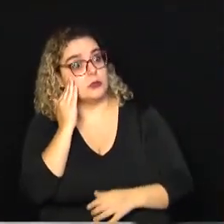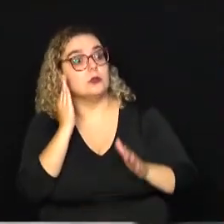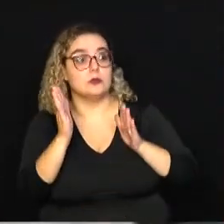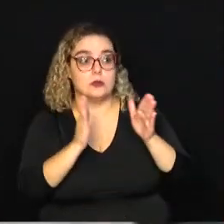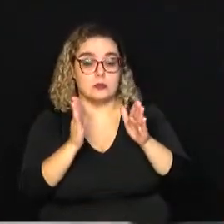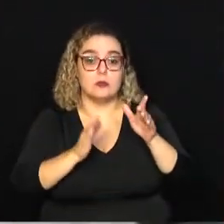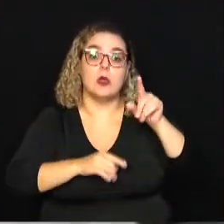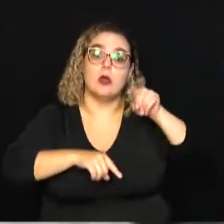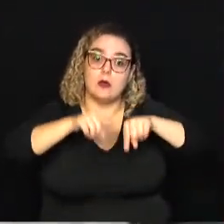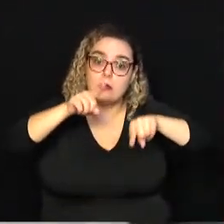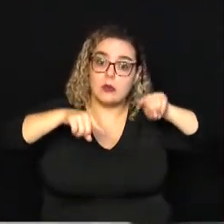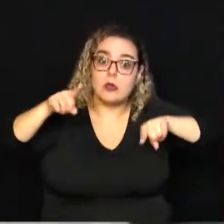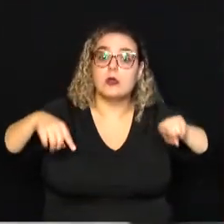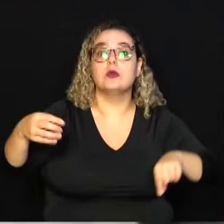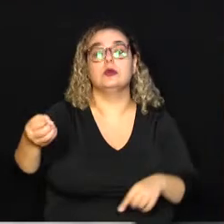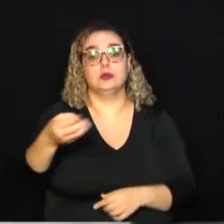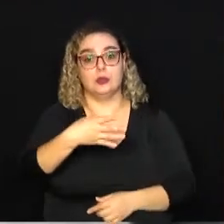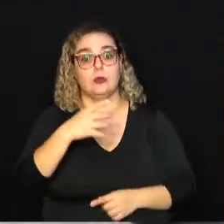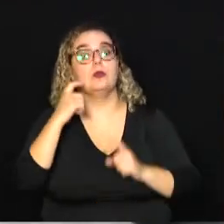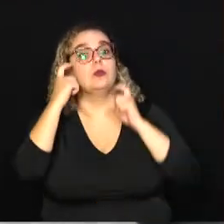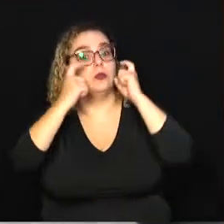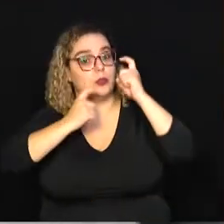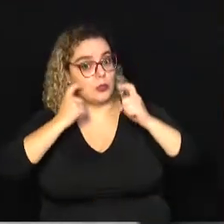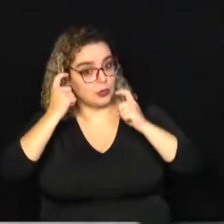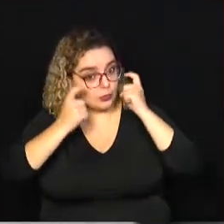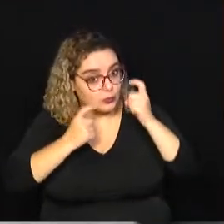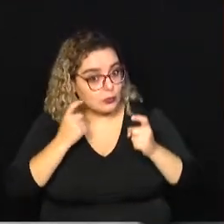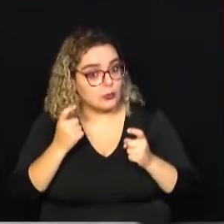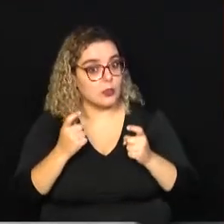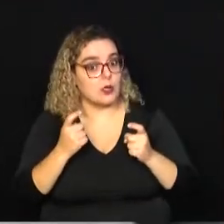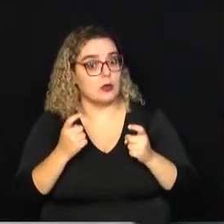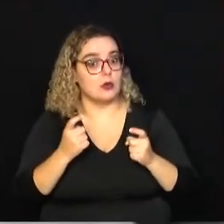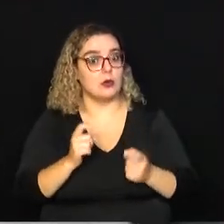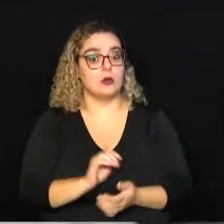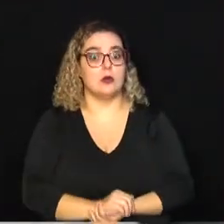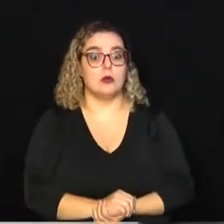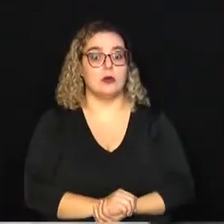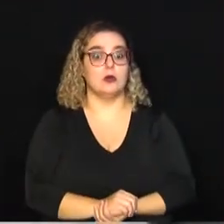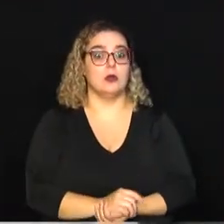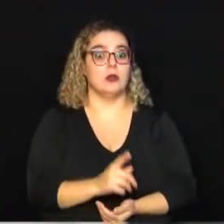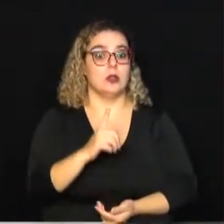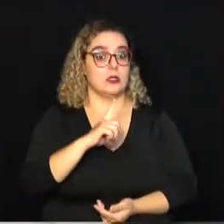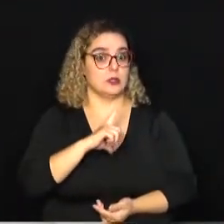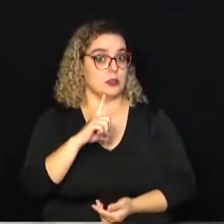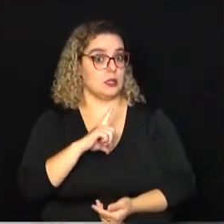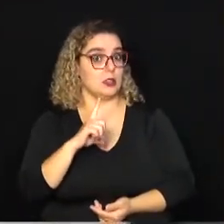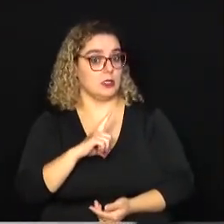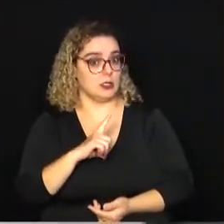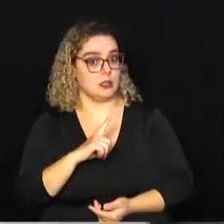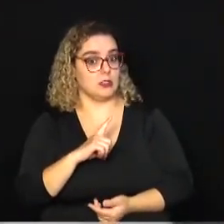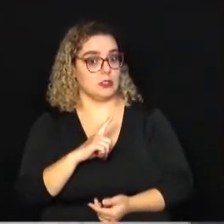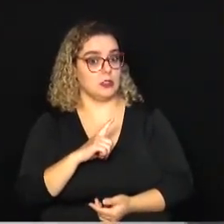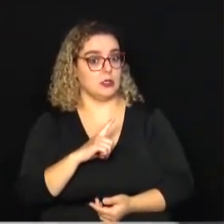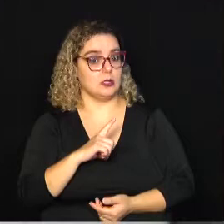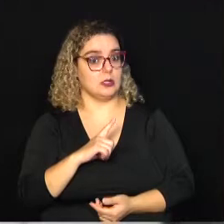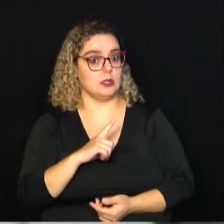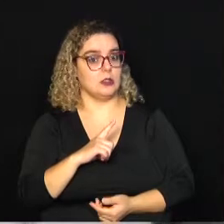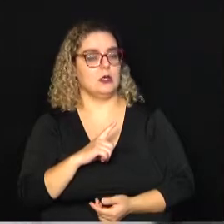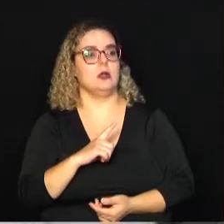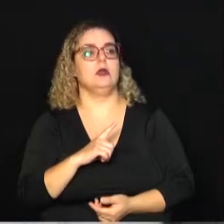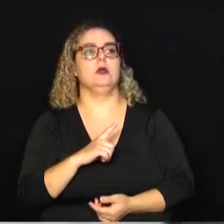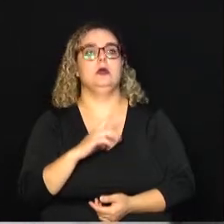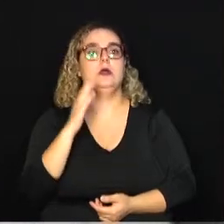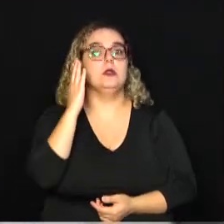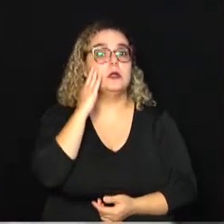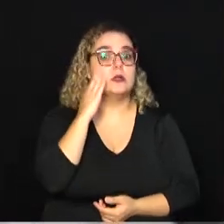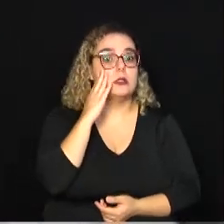variante nova, preocupante, né, e que teria efeitos previsíveis de sobrecarga sobre o sistema